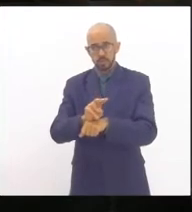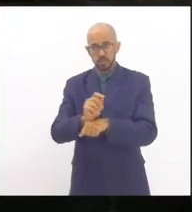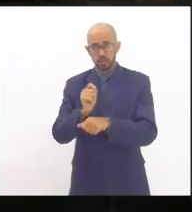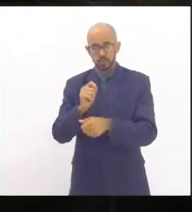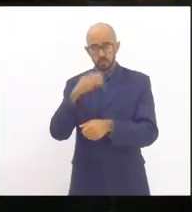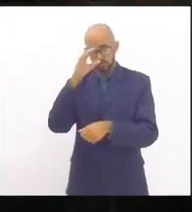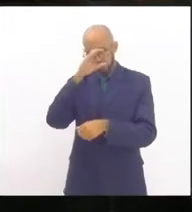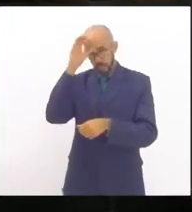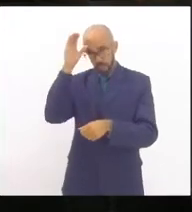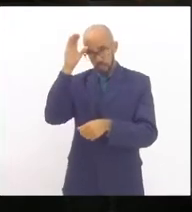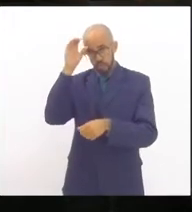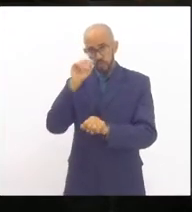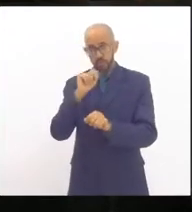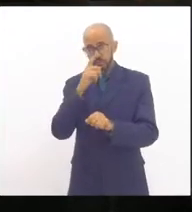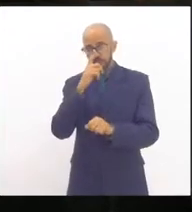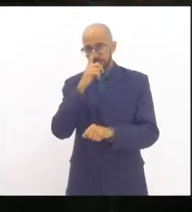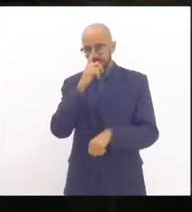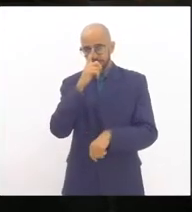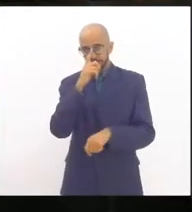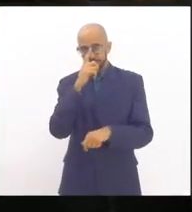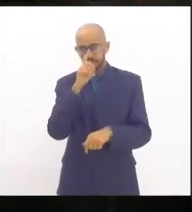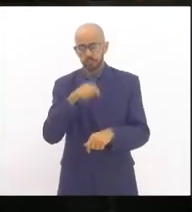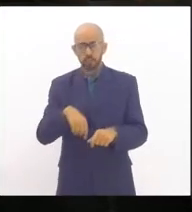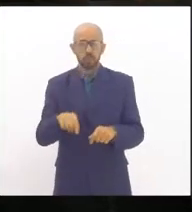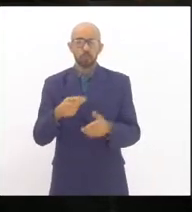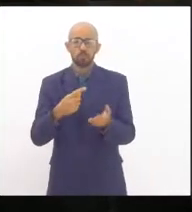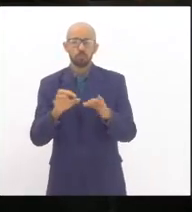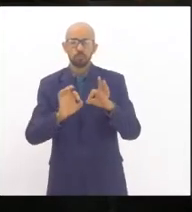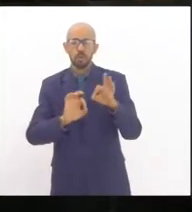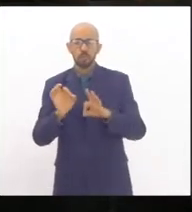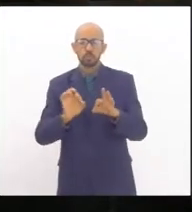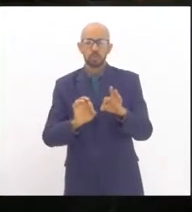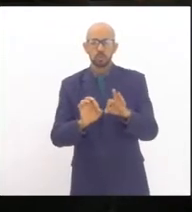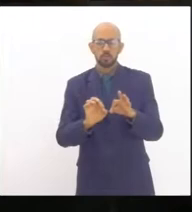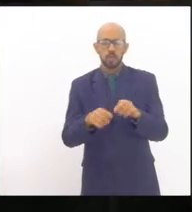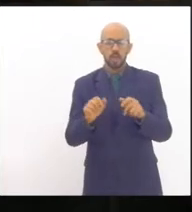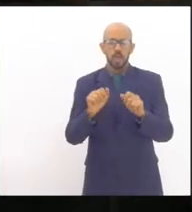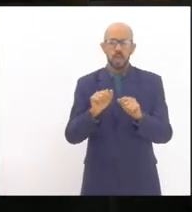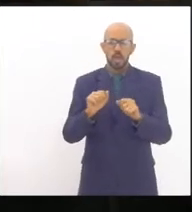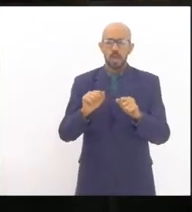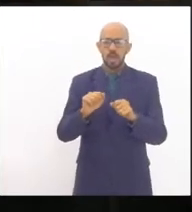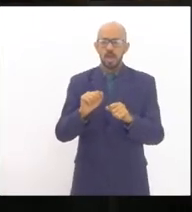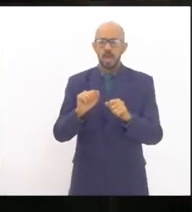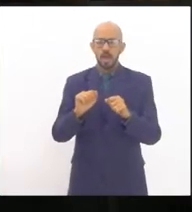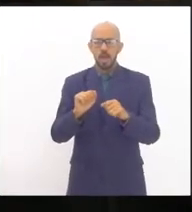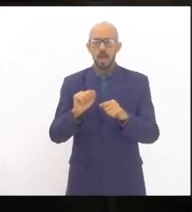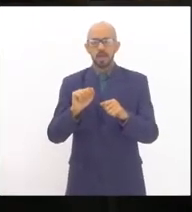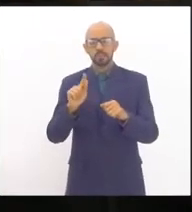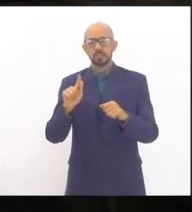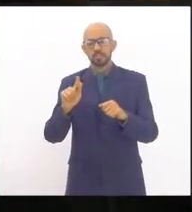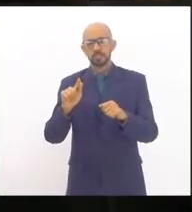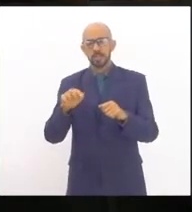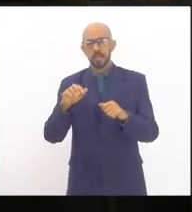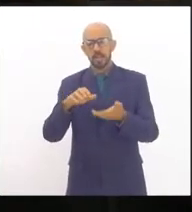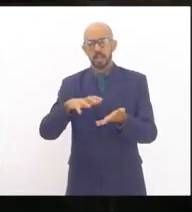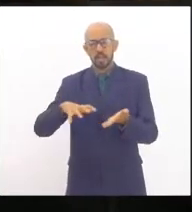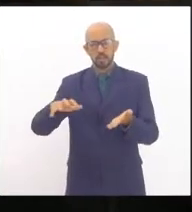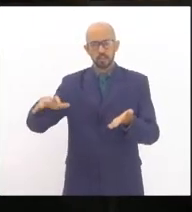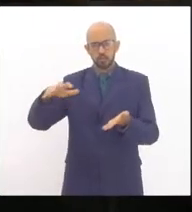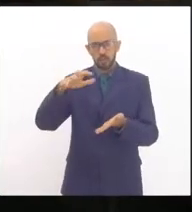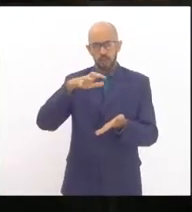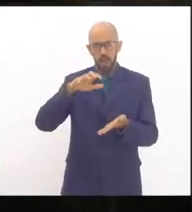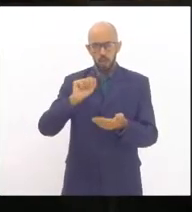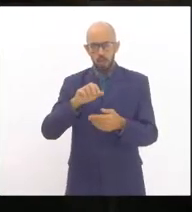o projeto agências regionais e polos em parceria com a secretaria de governo